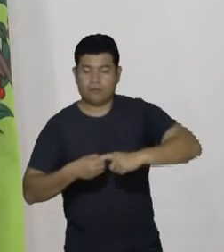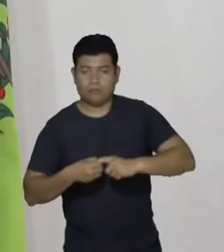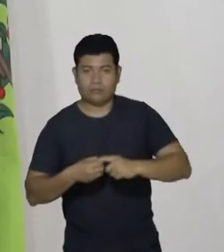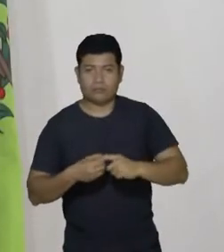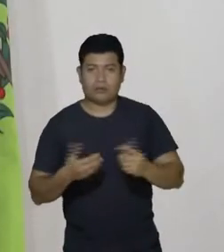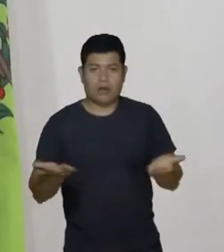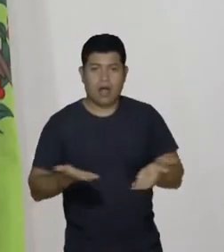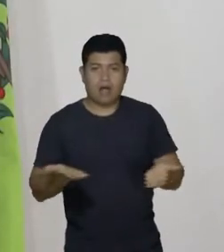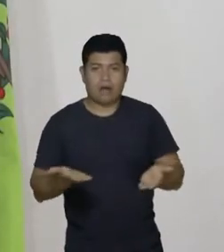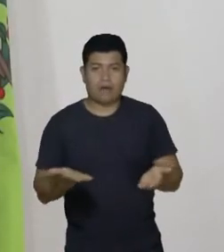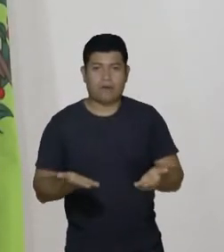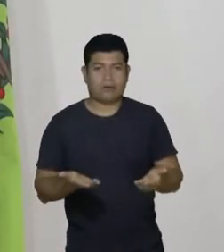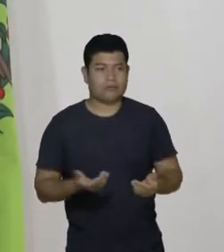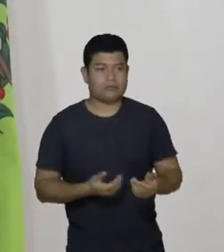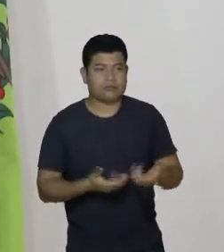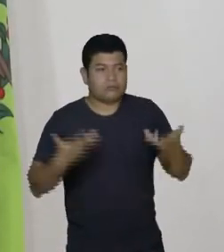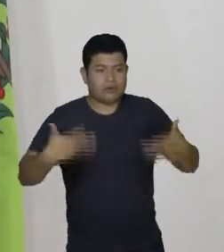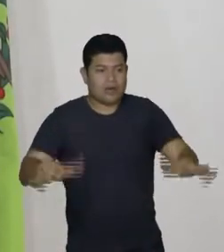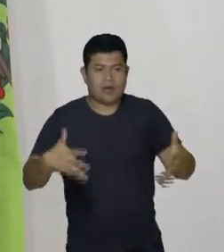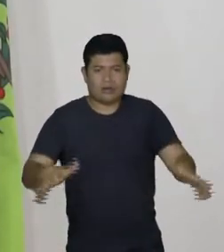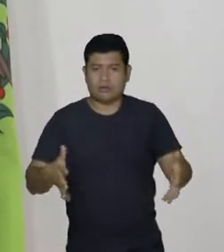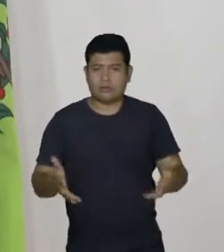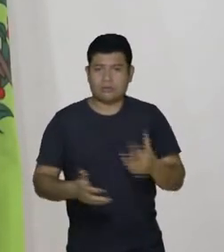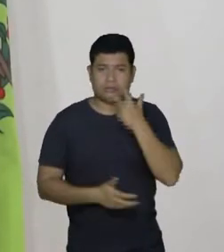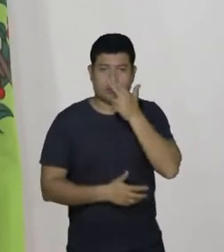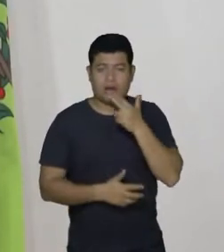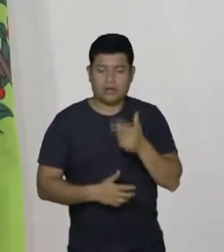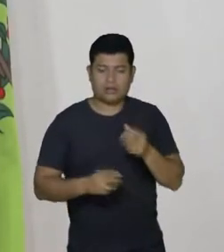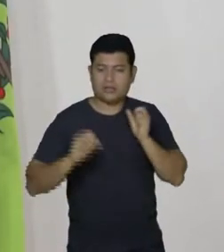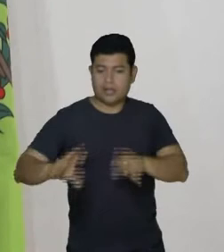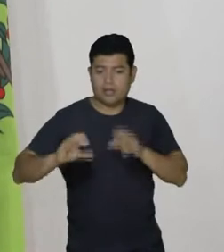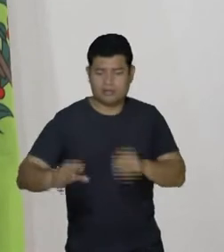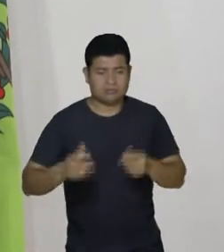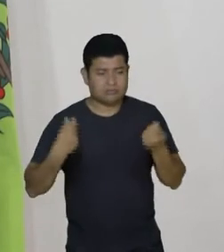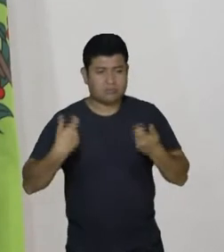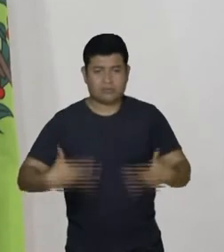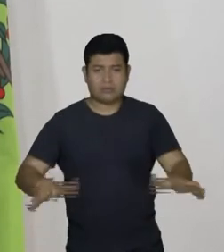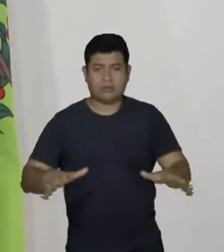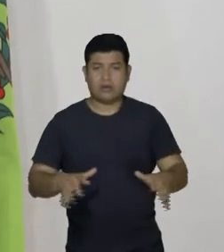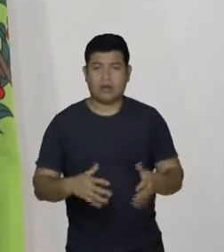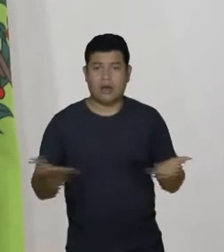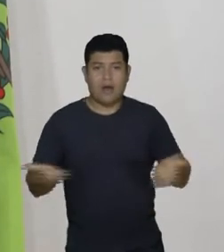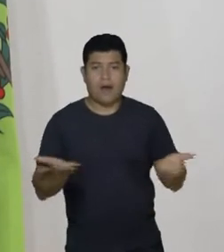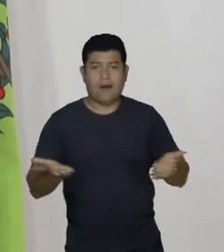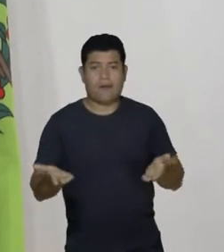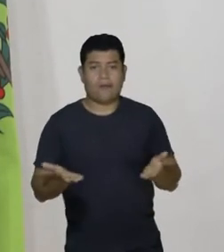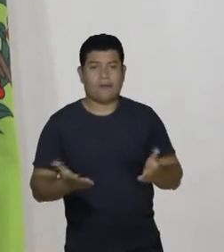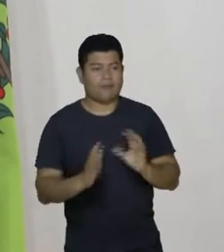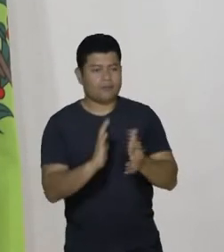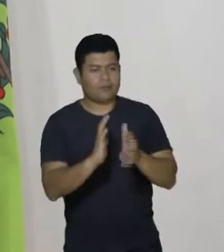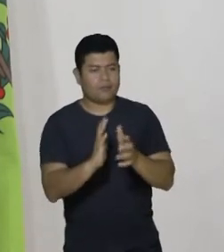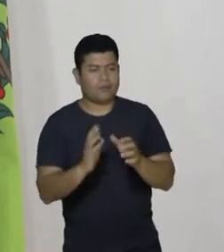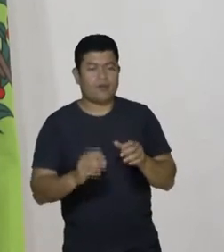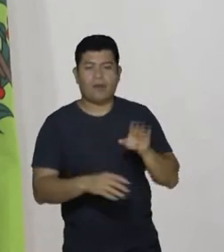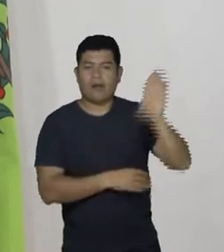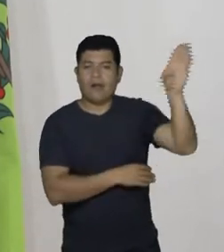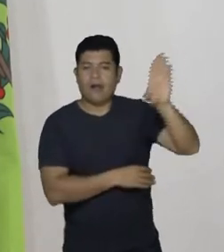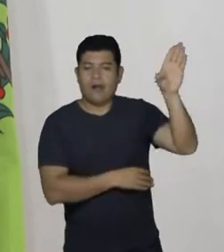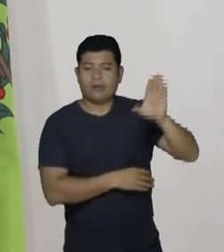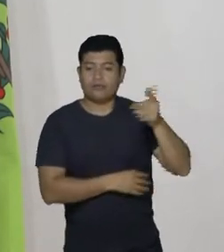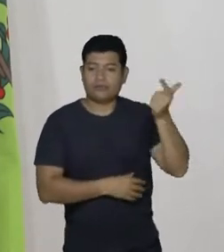acostumaram a ter aula. Desacostumaram a ter aula e pegaram aí a campanha política para ir para a rua, para não ter aula de